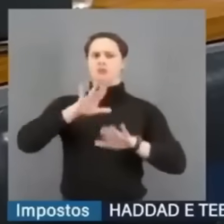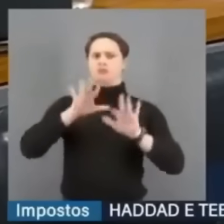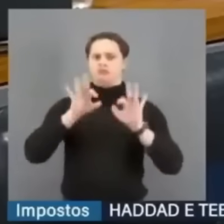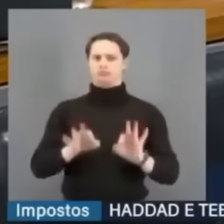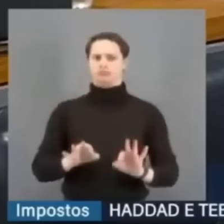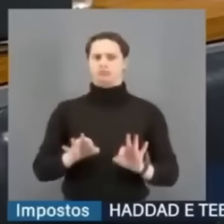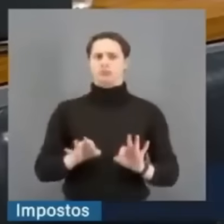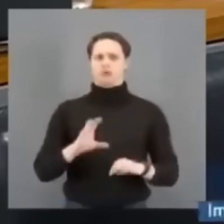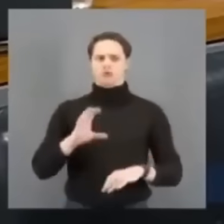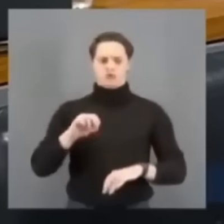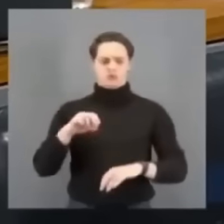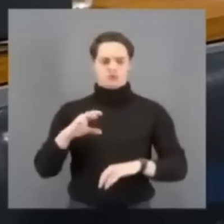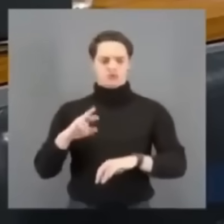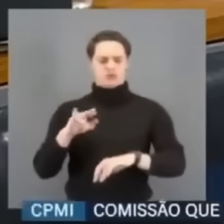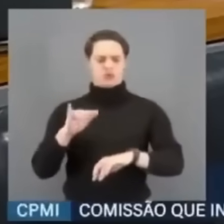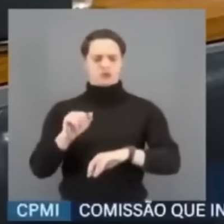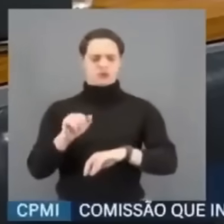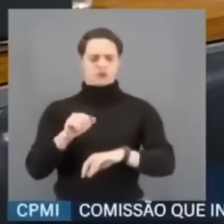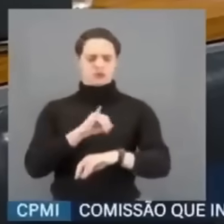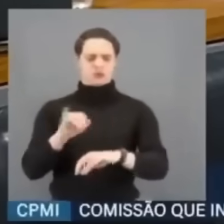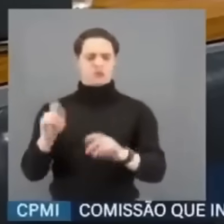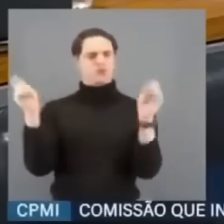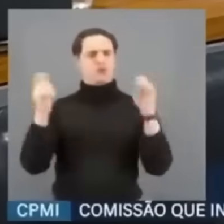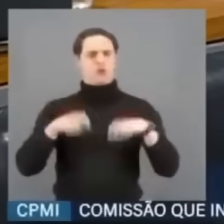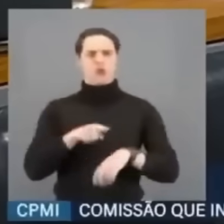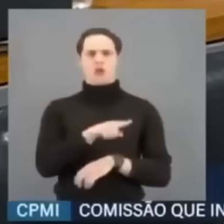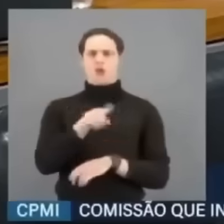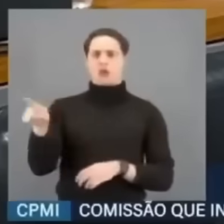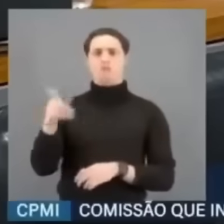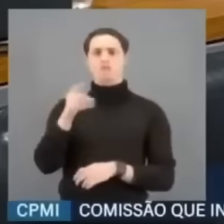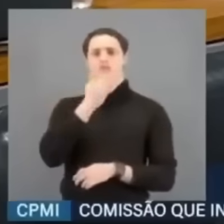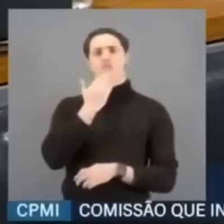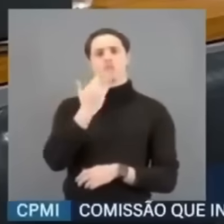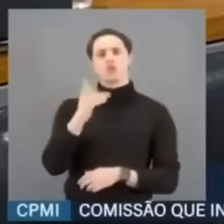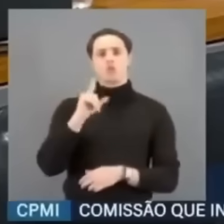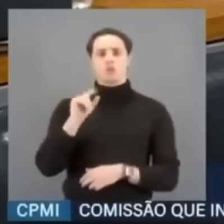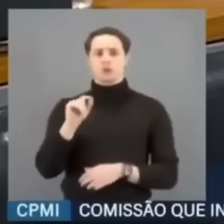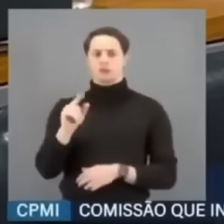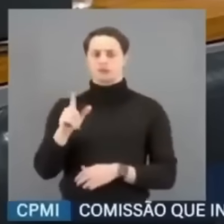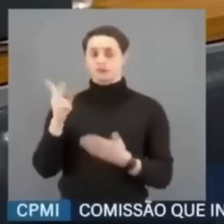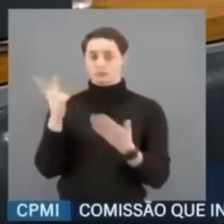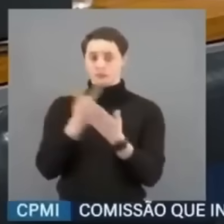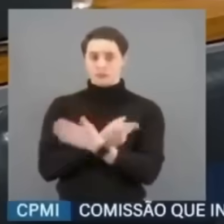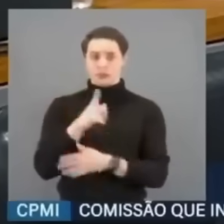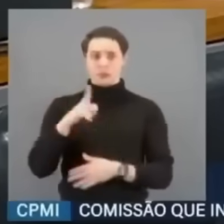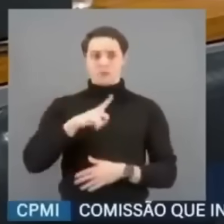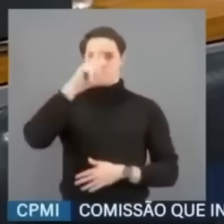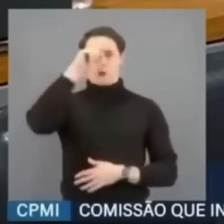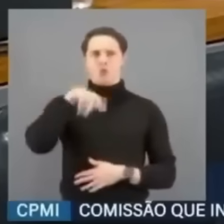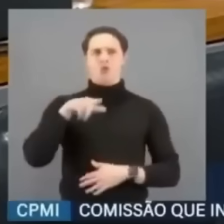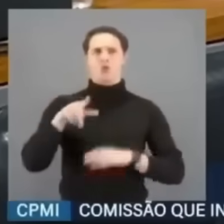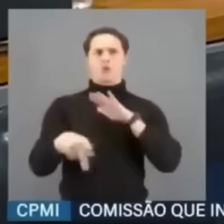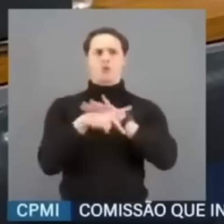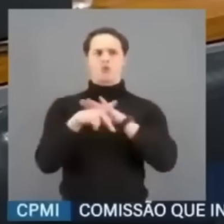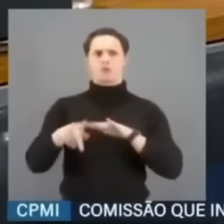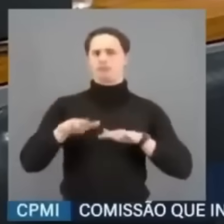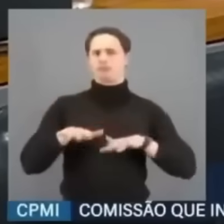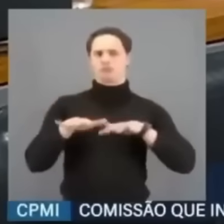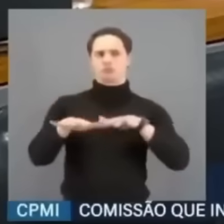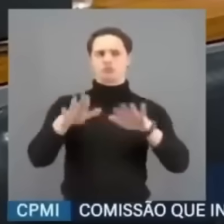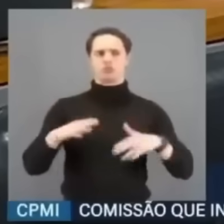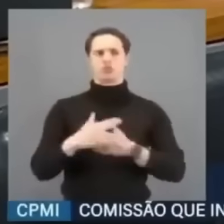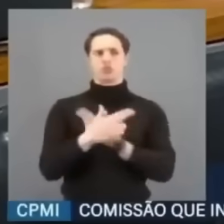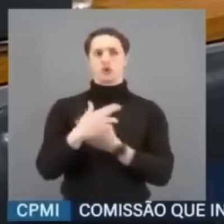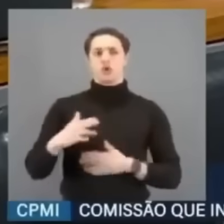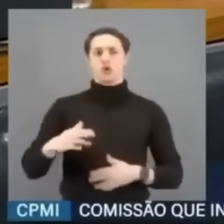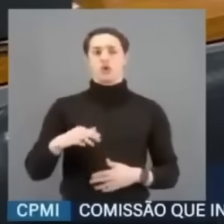concretas e que, se pudesse, eles pediriam que viesse o comando das tropas de